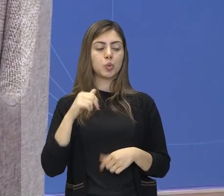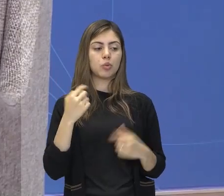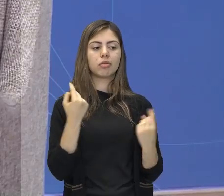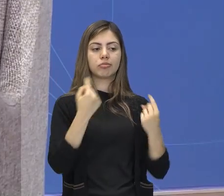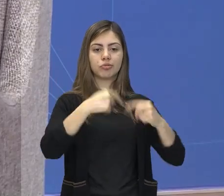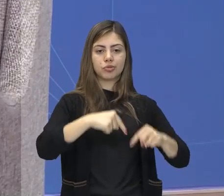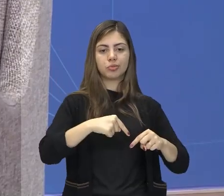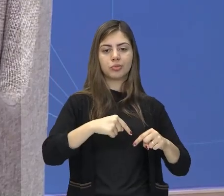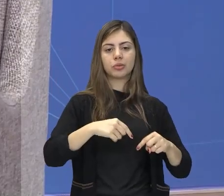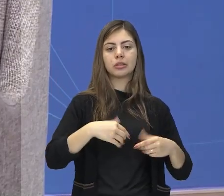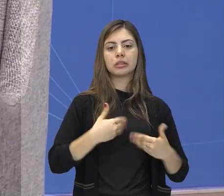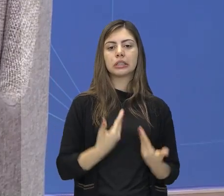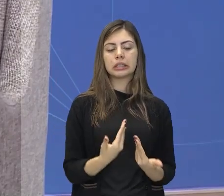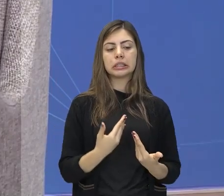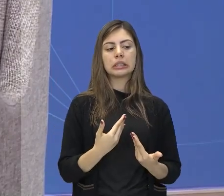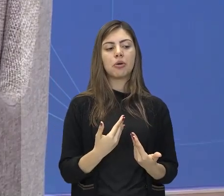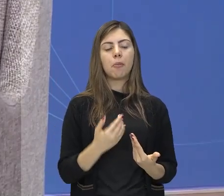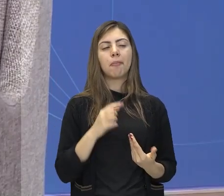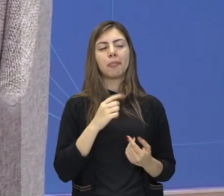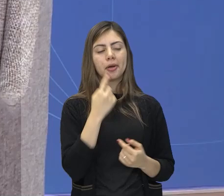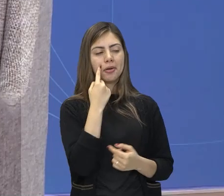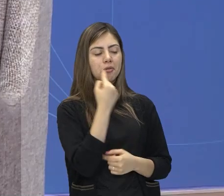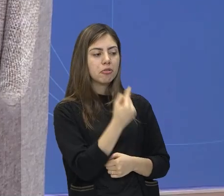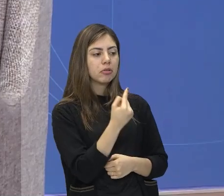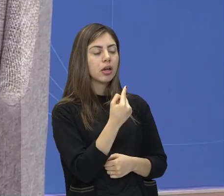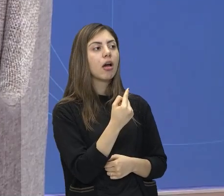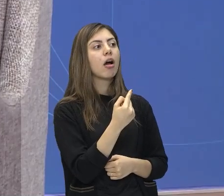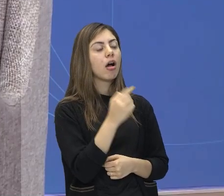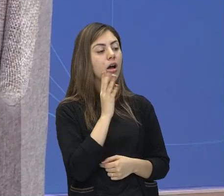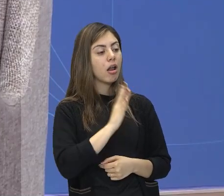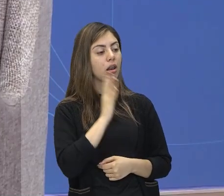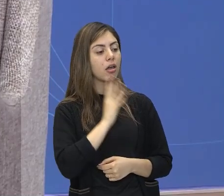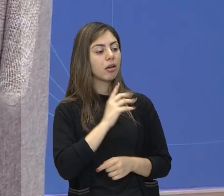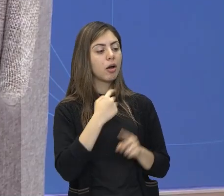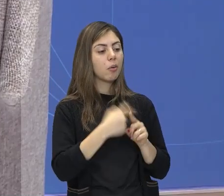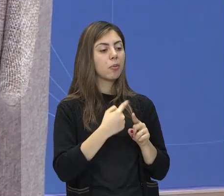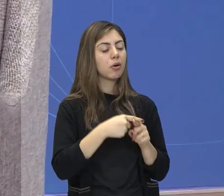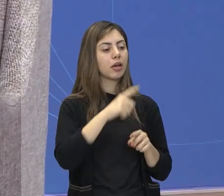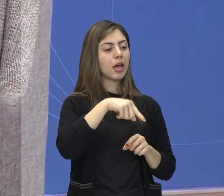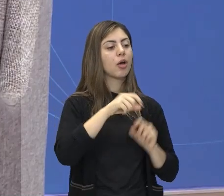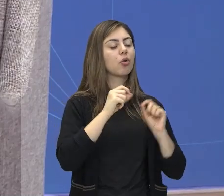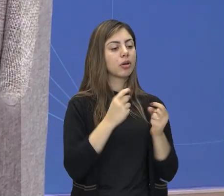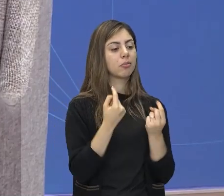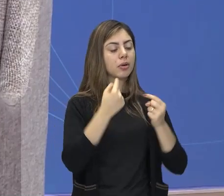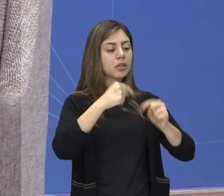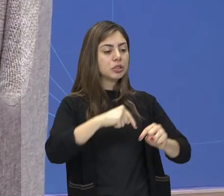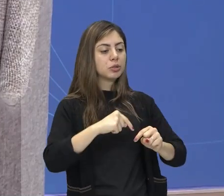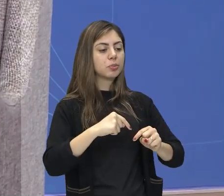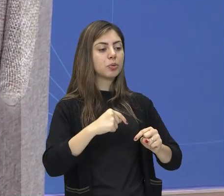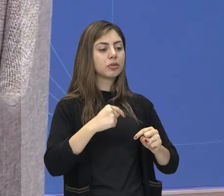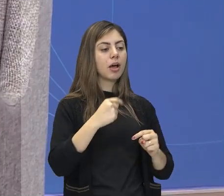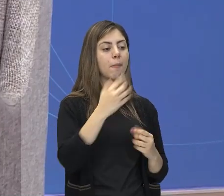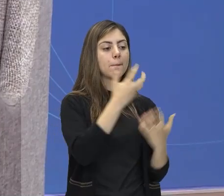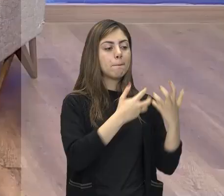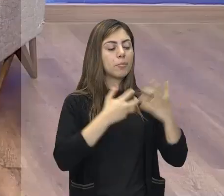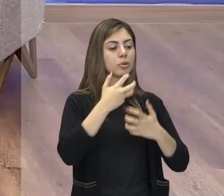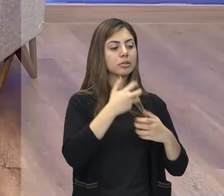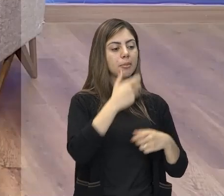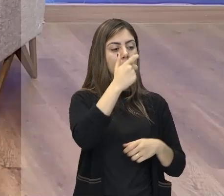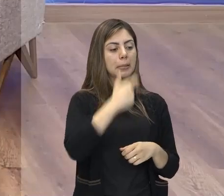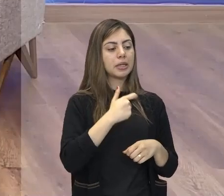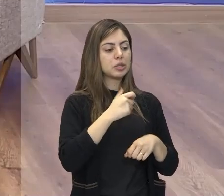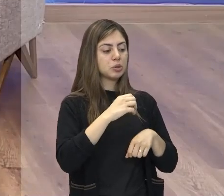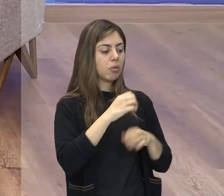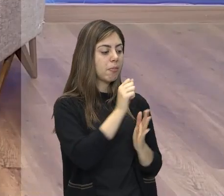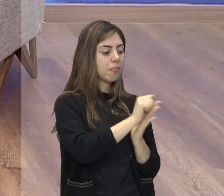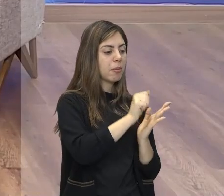desde sempre, mas me chamou a atenção o fato de ser um concurso de músicas autorais. Então, isso me despertou